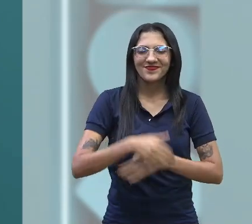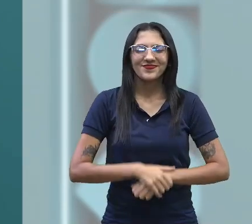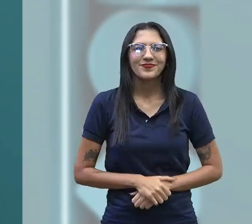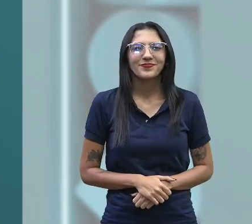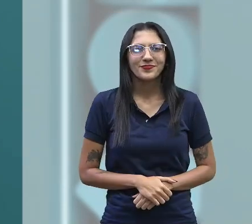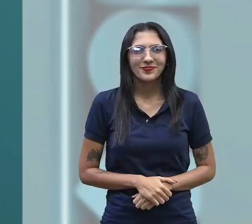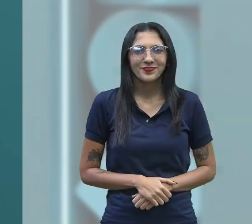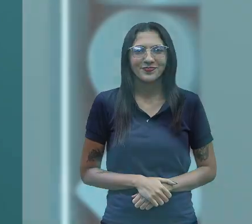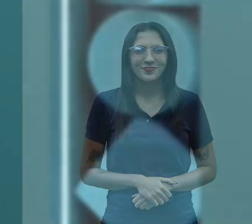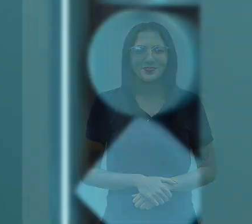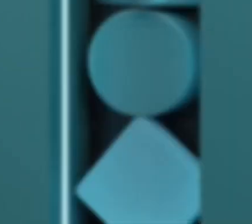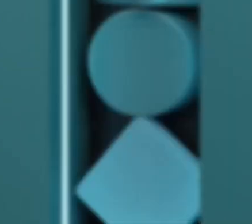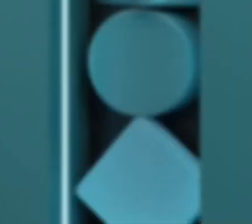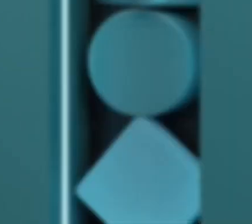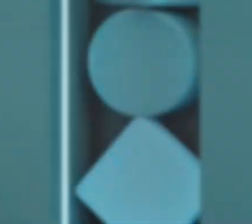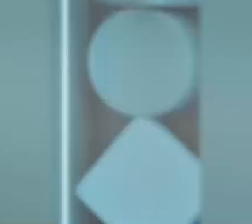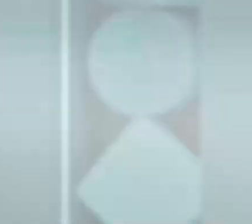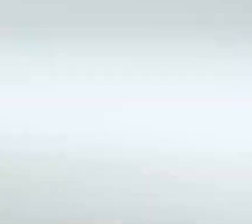nossa aula?